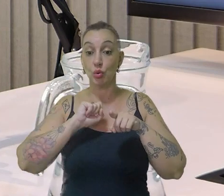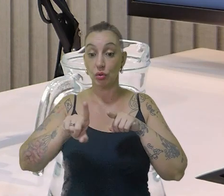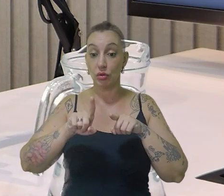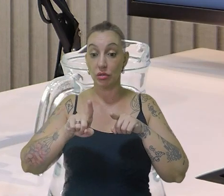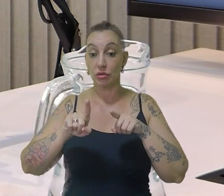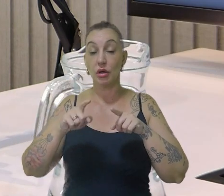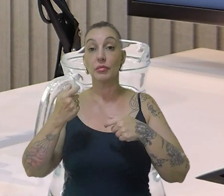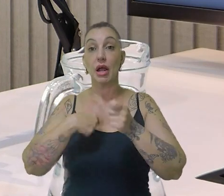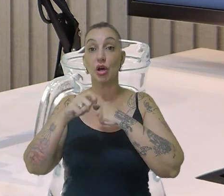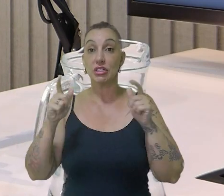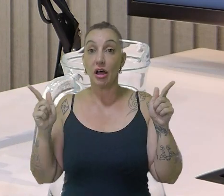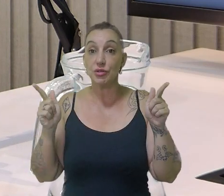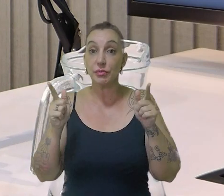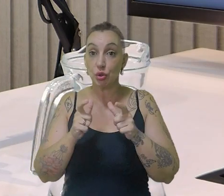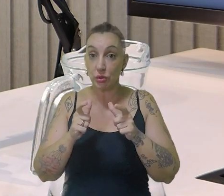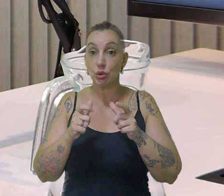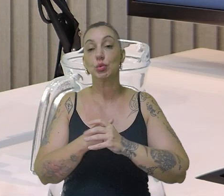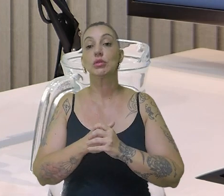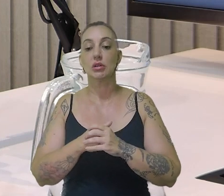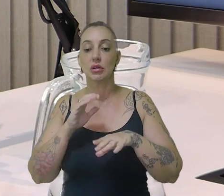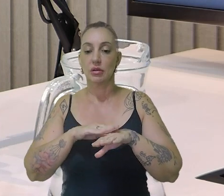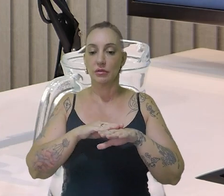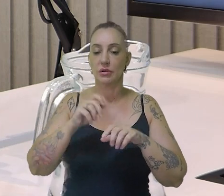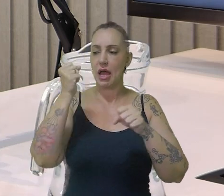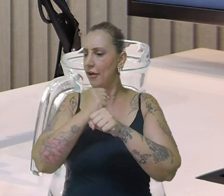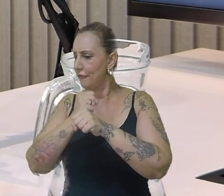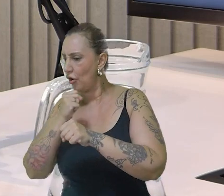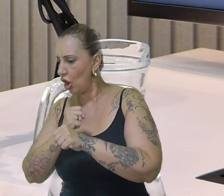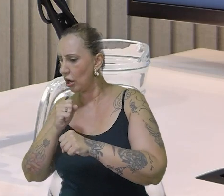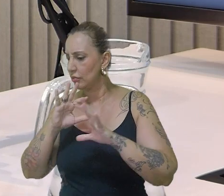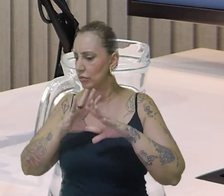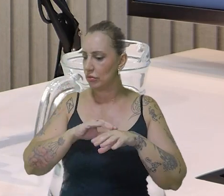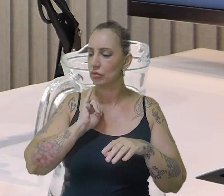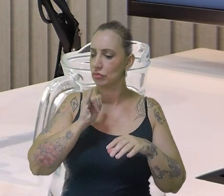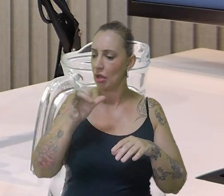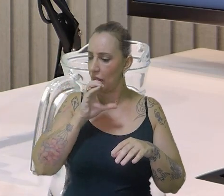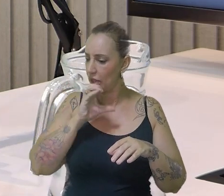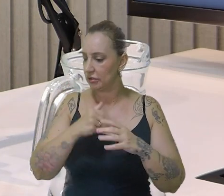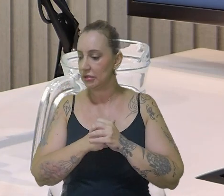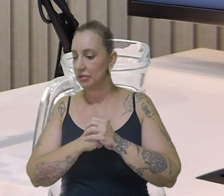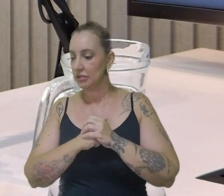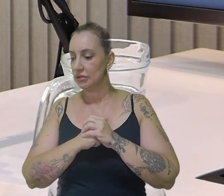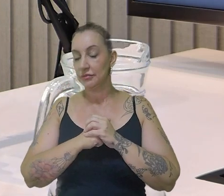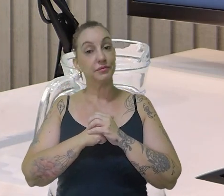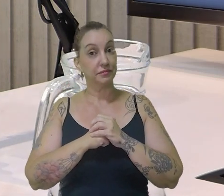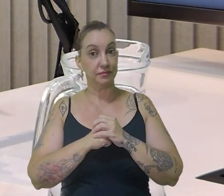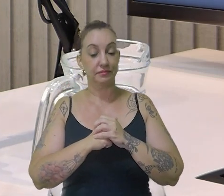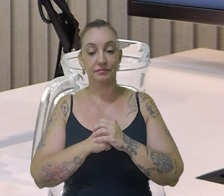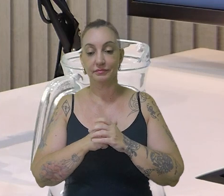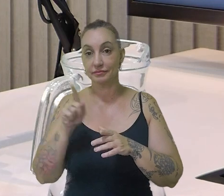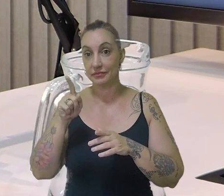loja tava diminuindo e ela fez todas as reformas assim eu tô contando isso bem fez todas as